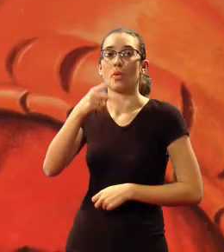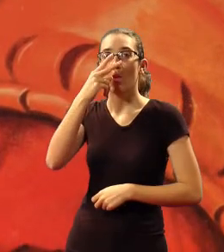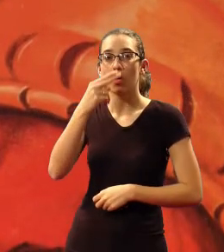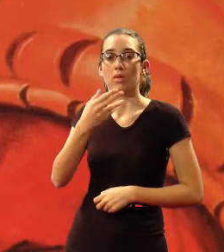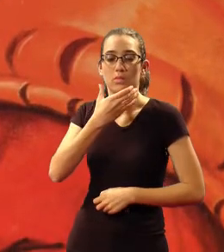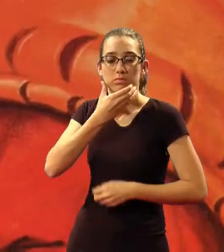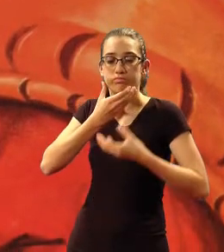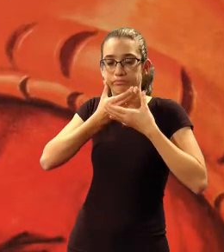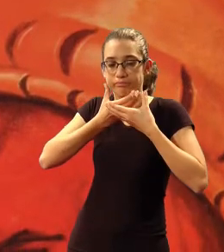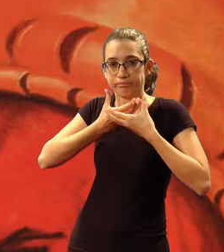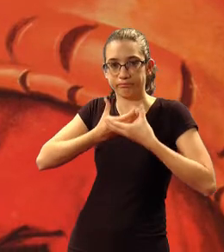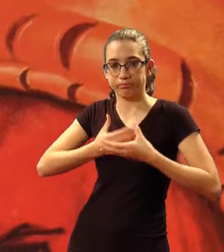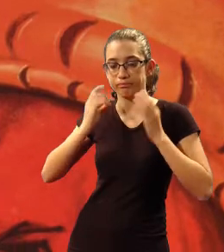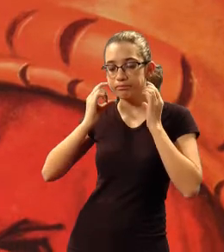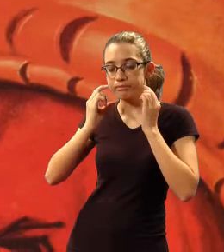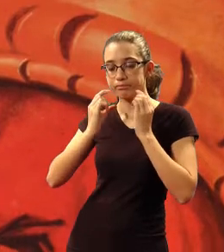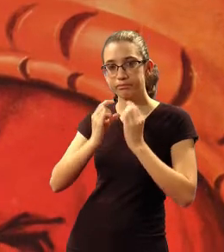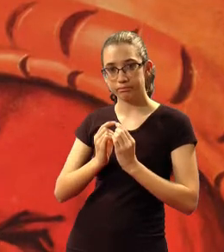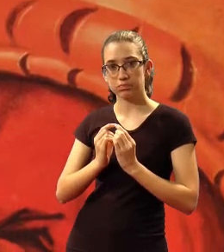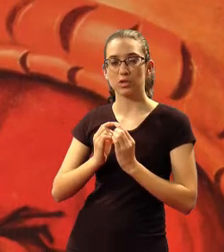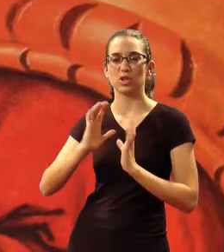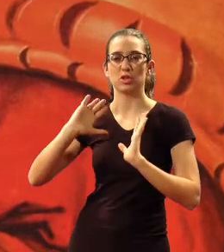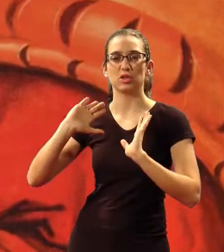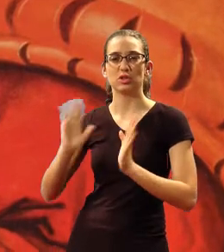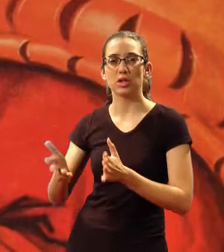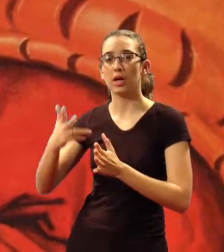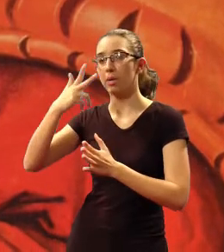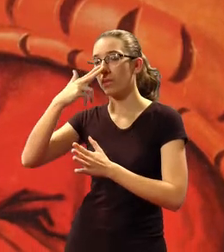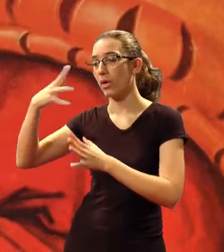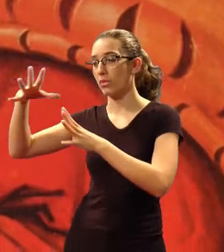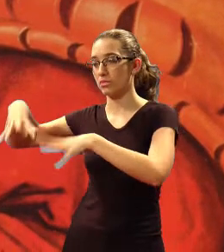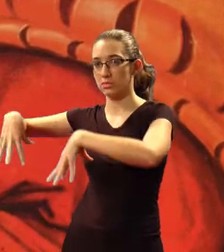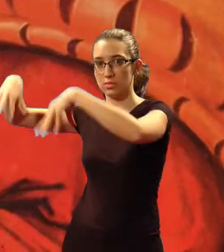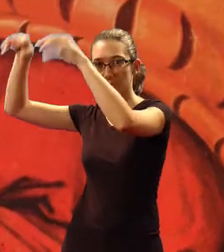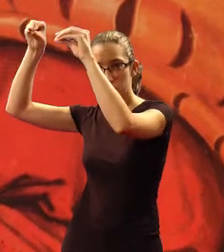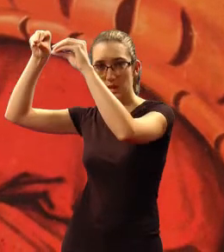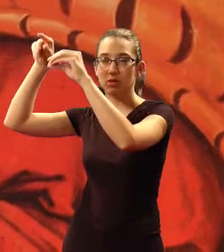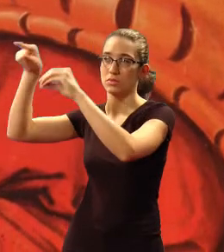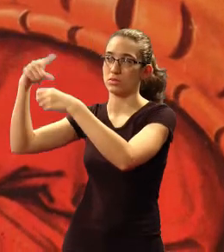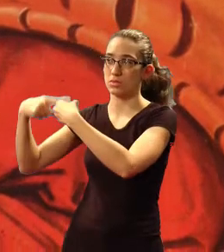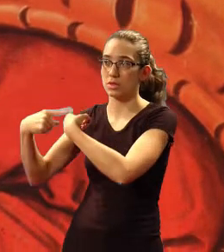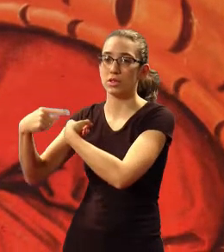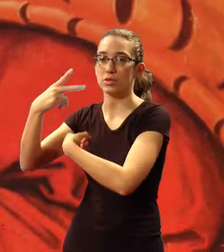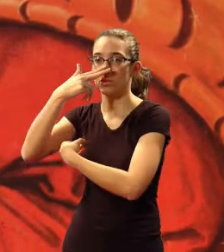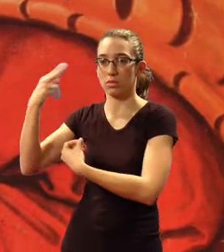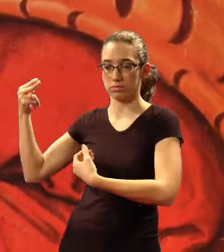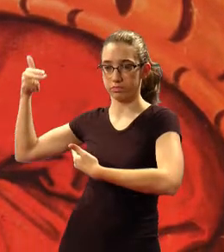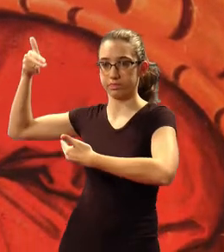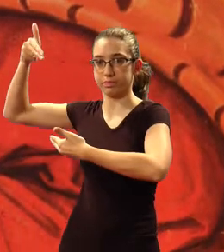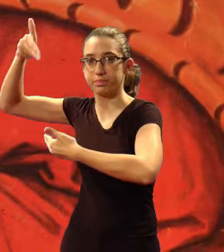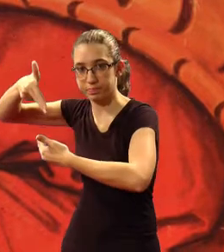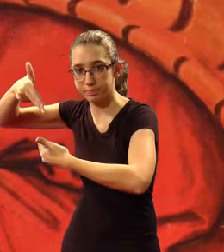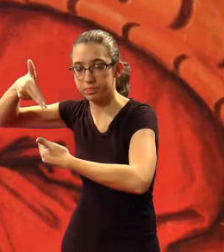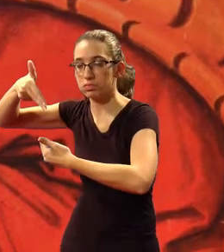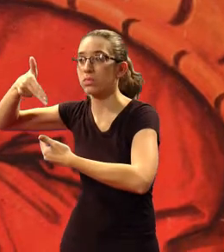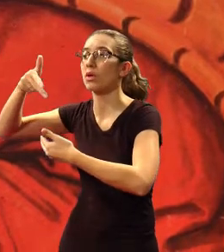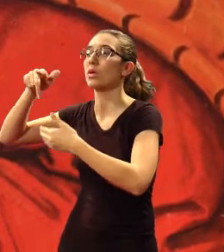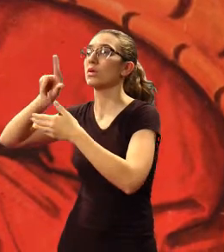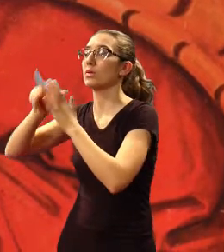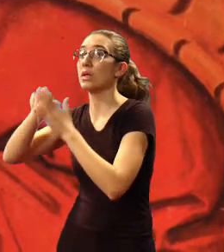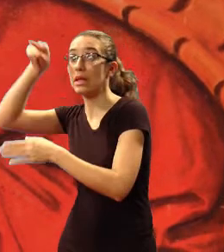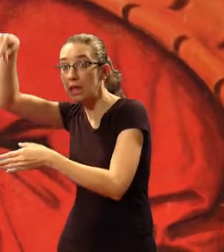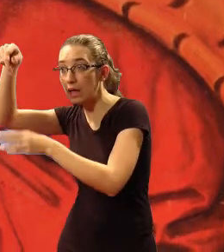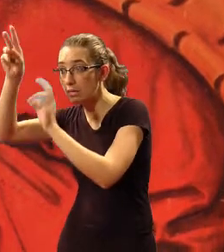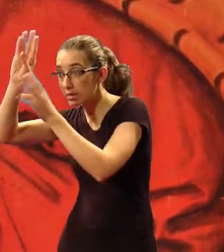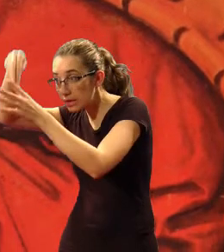Martinho Lutero aí aparece com barba quando ele saiu do castelo de Wartburgo, quando estava sequestrado, e fez a tradução da